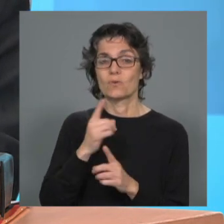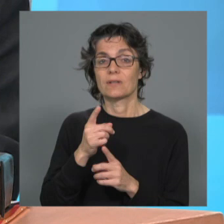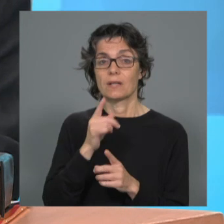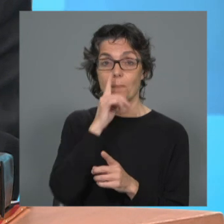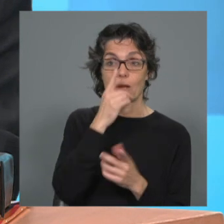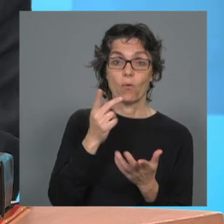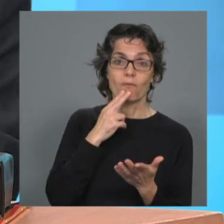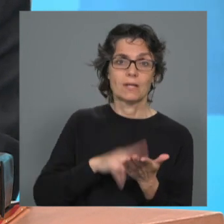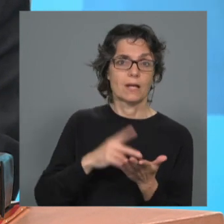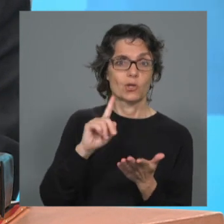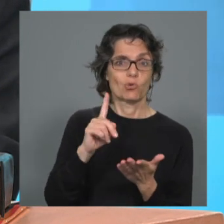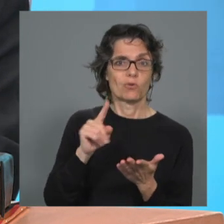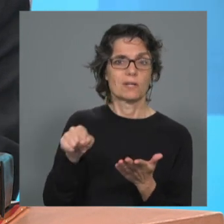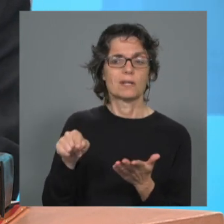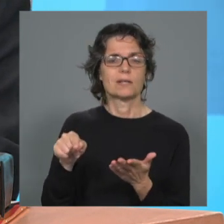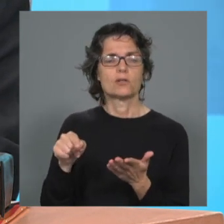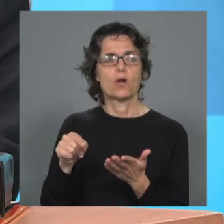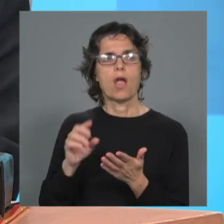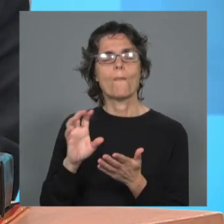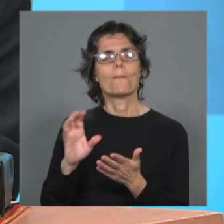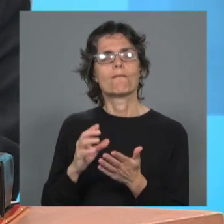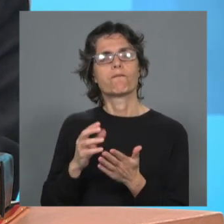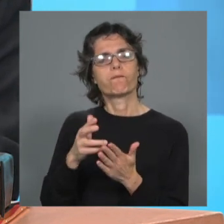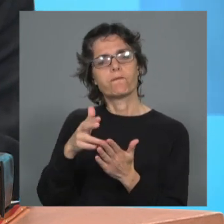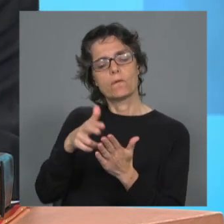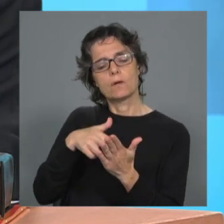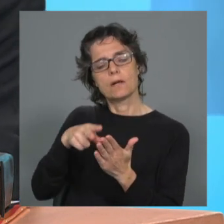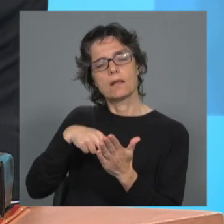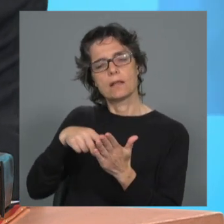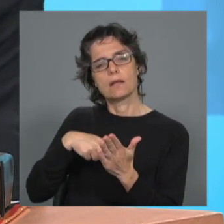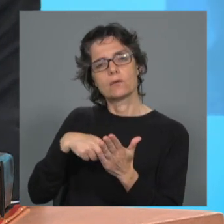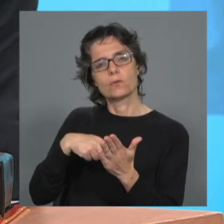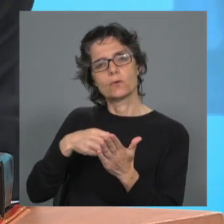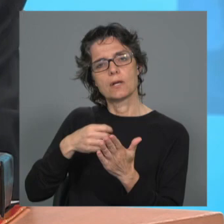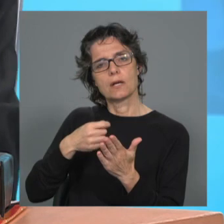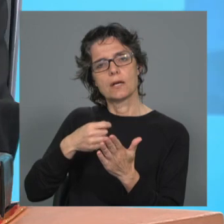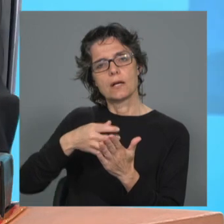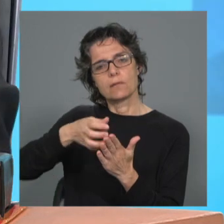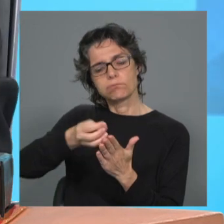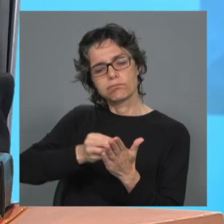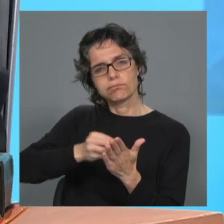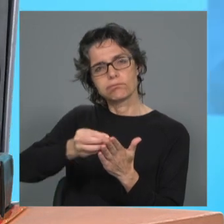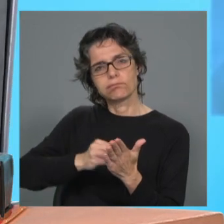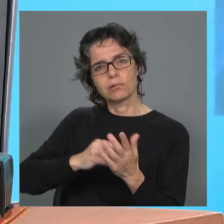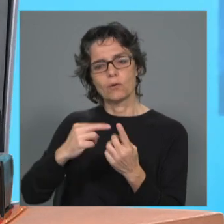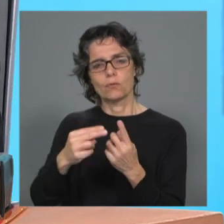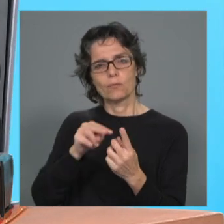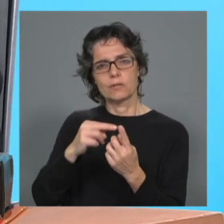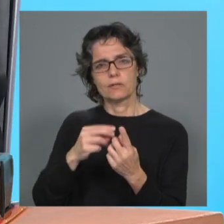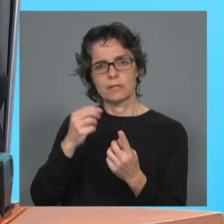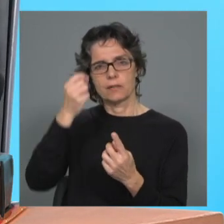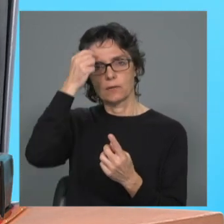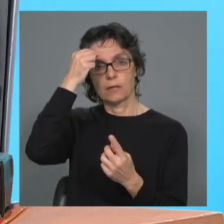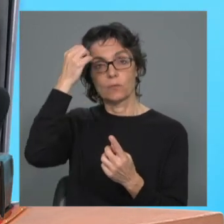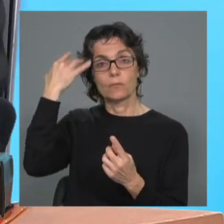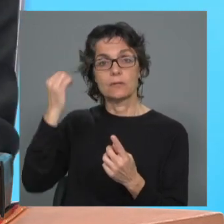Significa apenas um processo narrativo, uma releitura do texto apresentada em perspectivas compreensíveis, nós diríamos